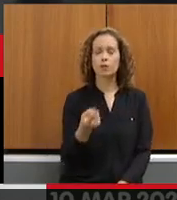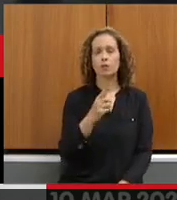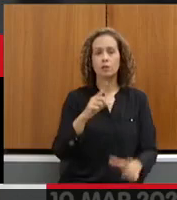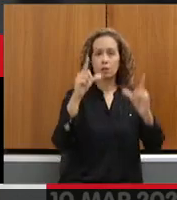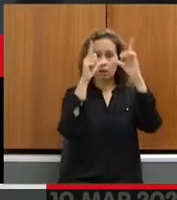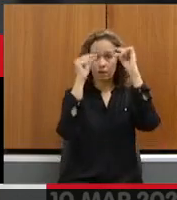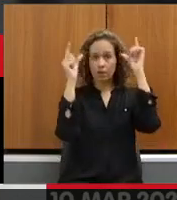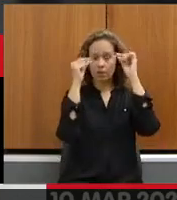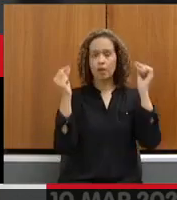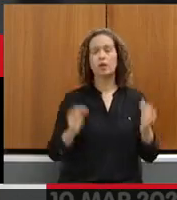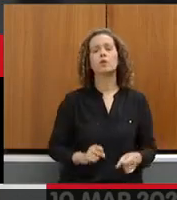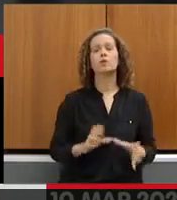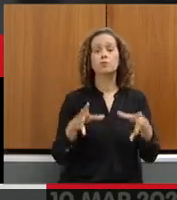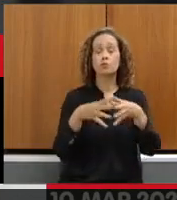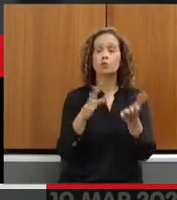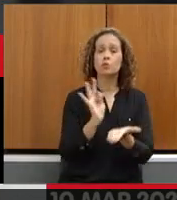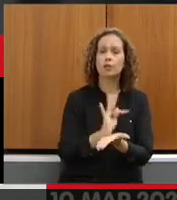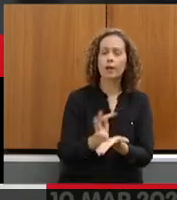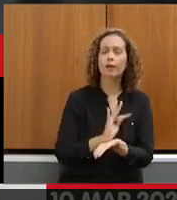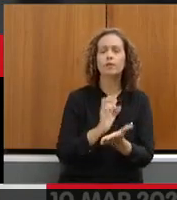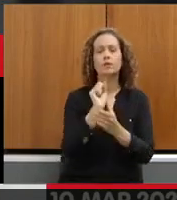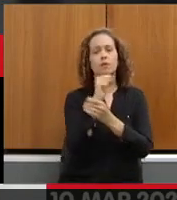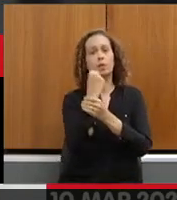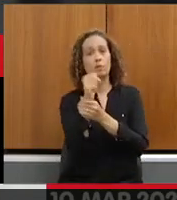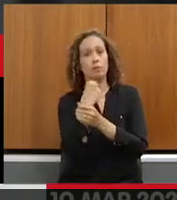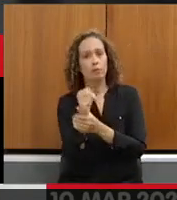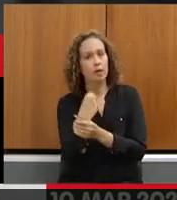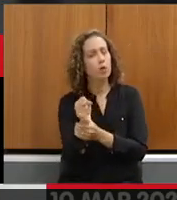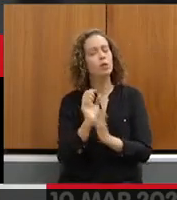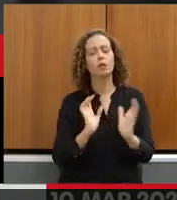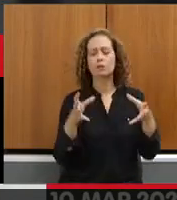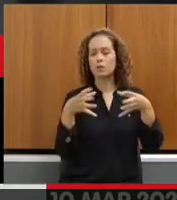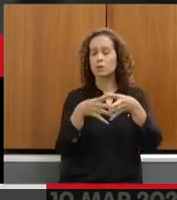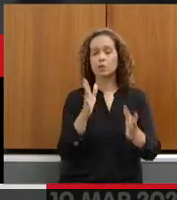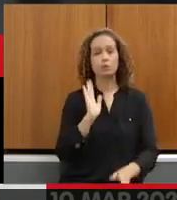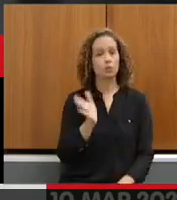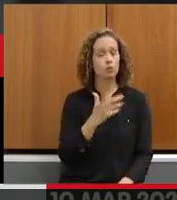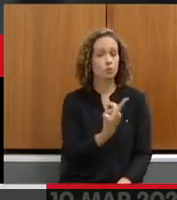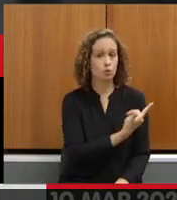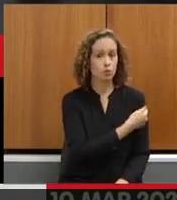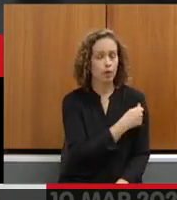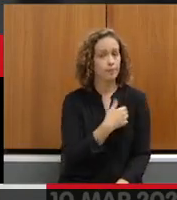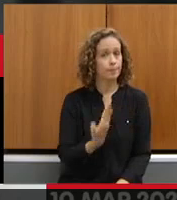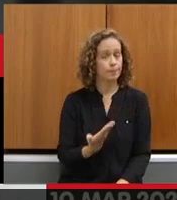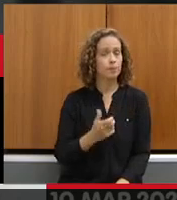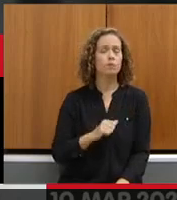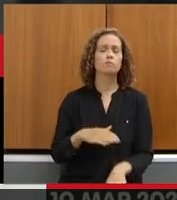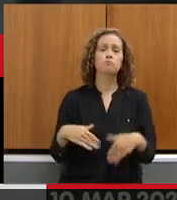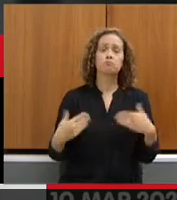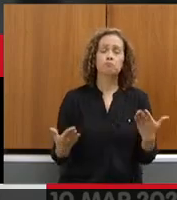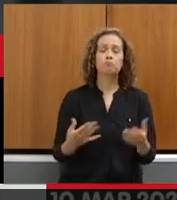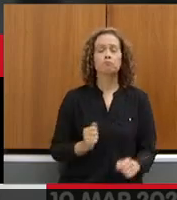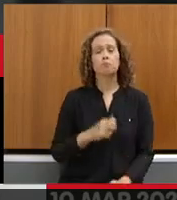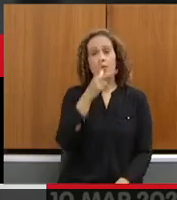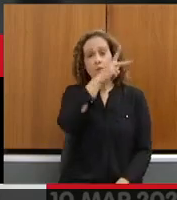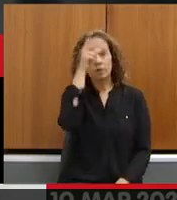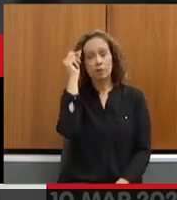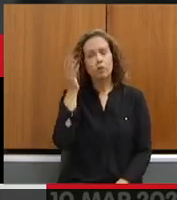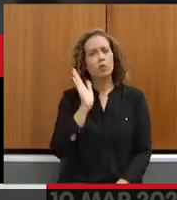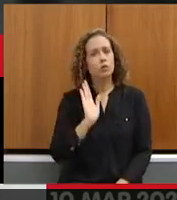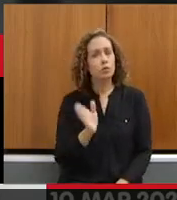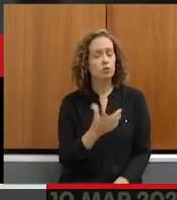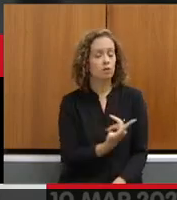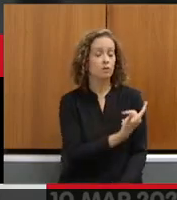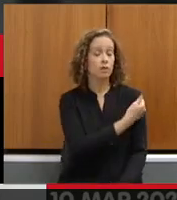para os técnicos para os fisioterapeutas para todo esse grupo Na nossa visão as prefeituras já tem